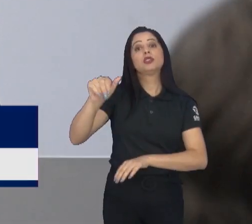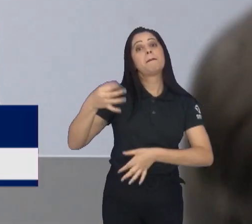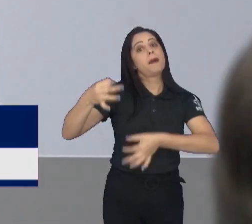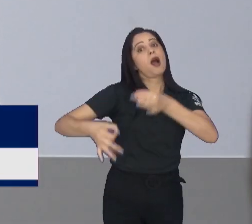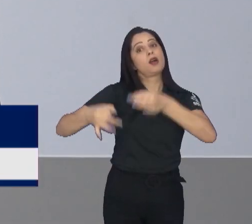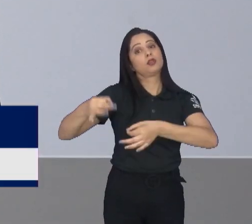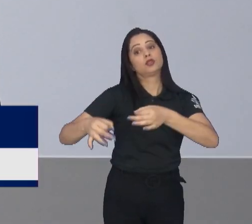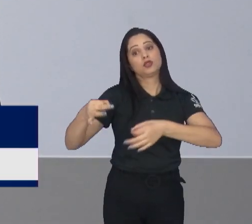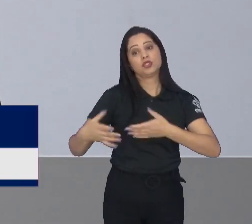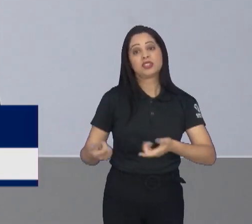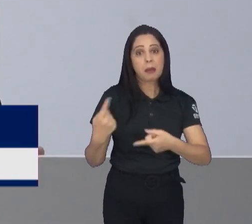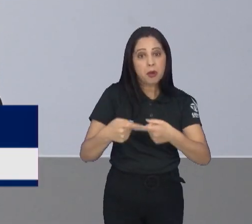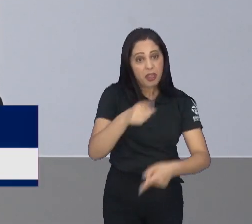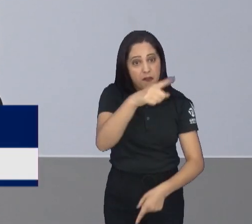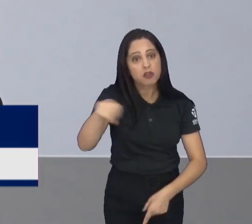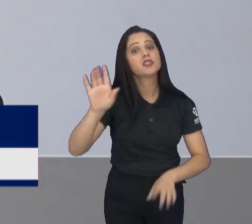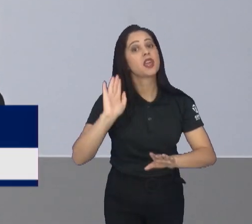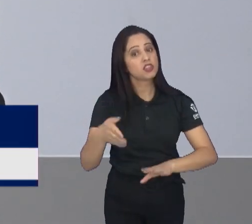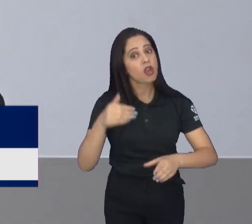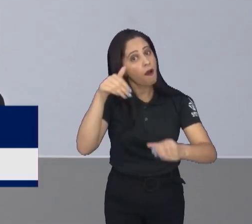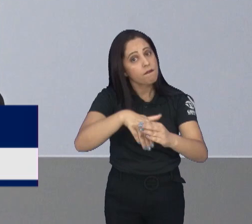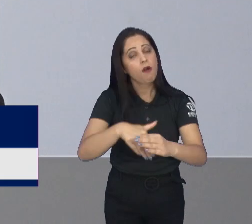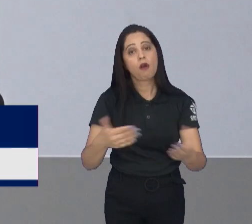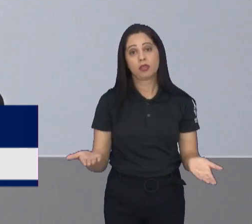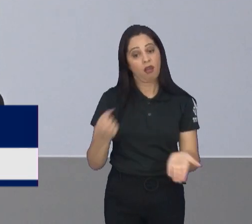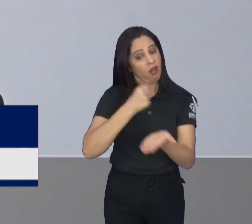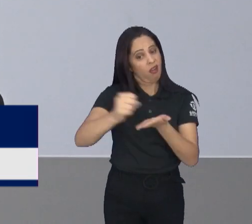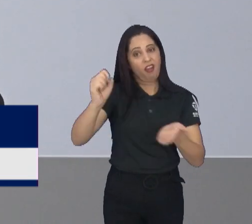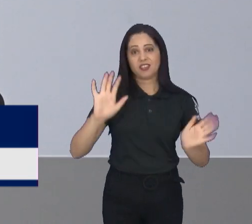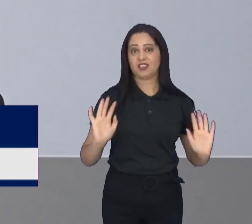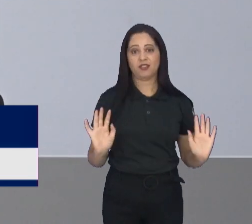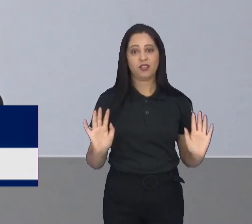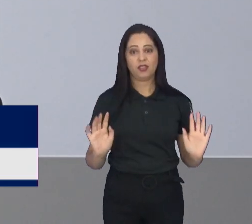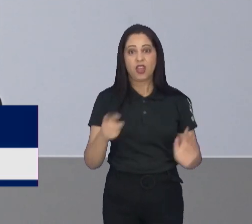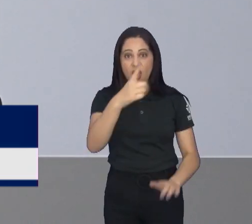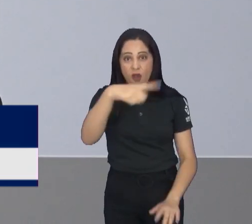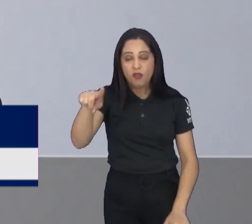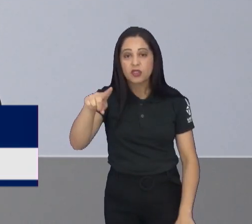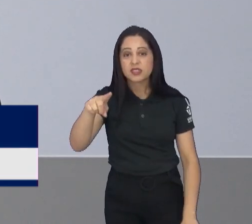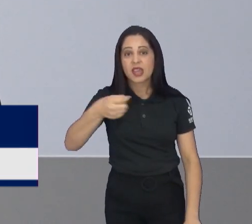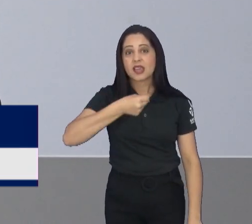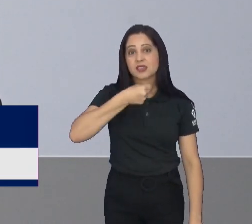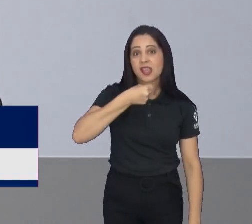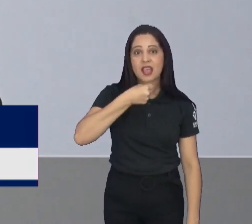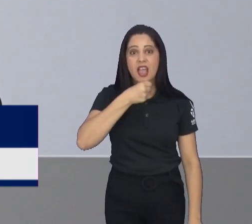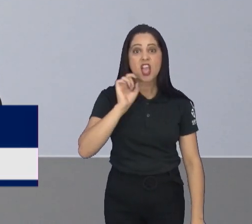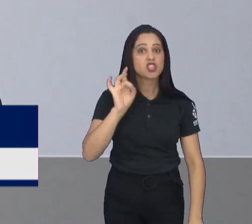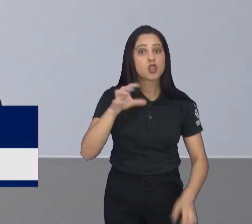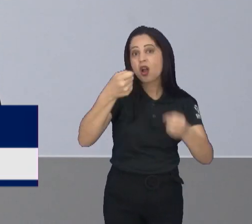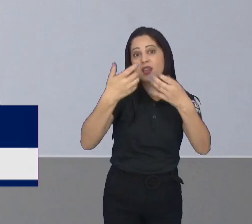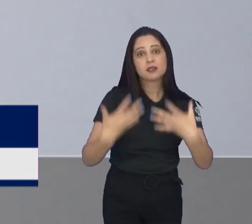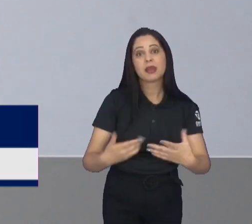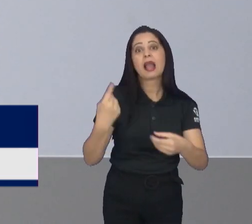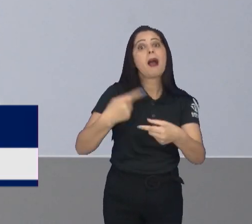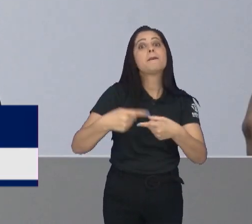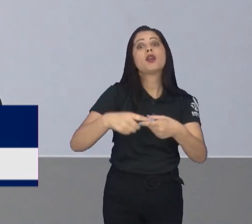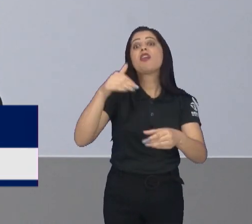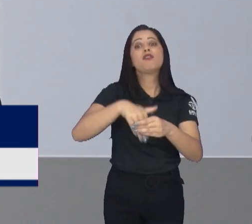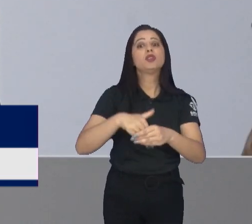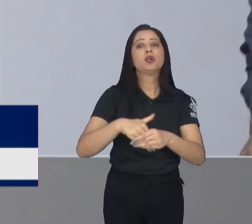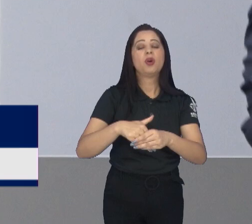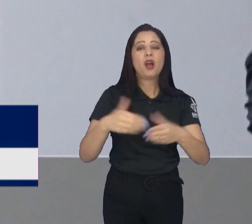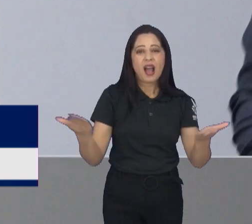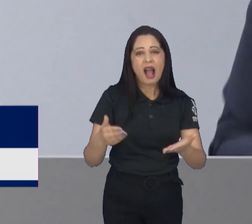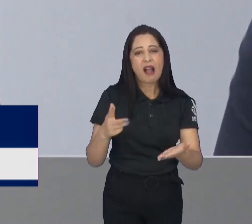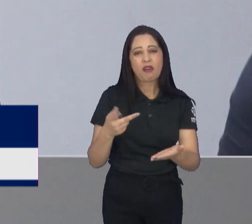Excelência votaram, foi votado por unanimidade, e vocês falaram no microfone da parte para justificar por que votou. Agora não é falar que vai